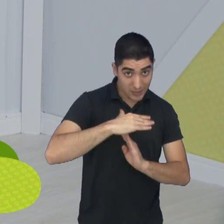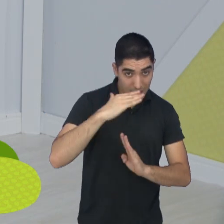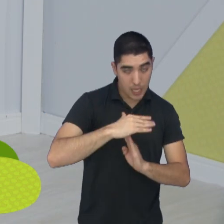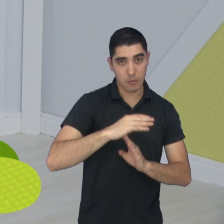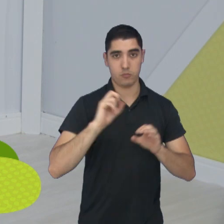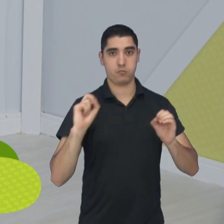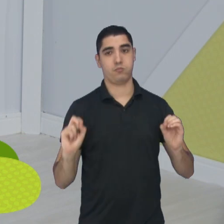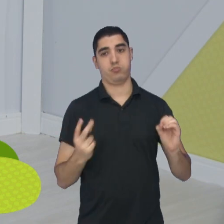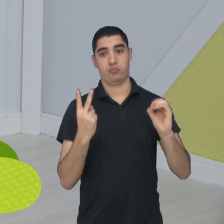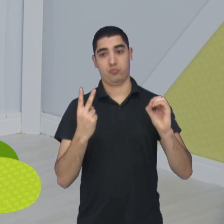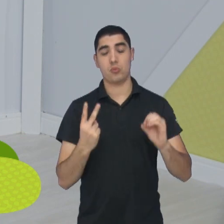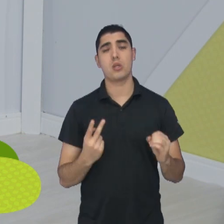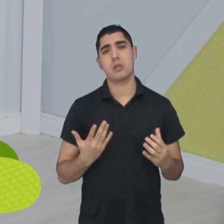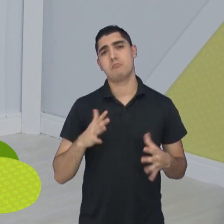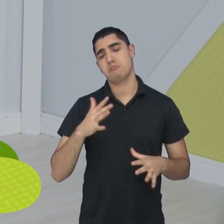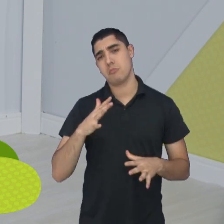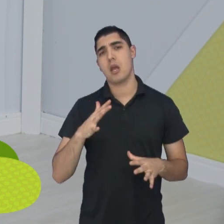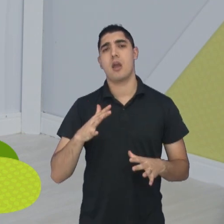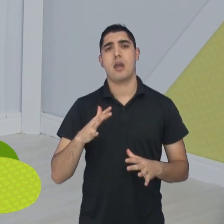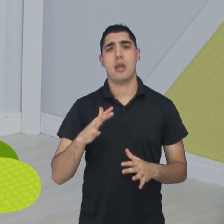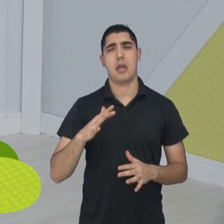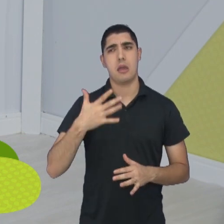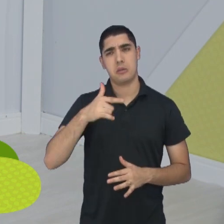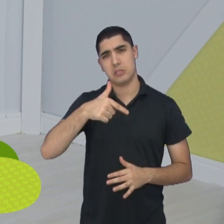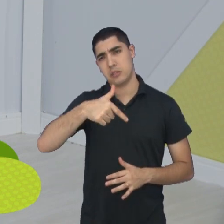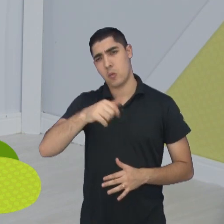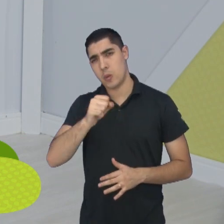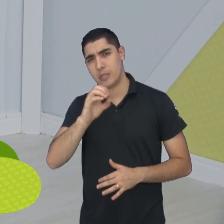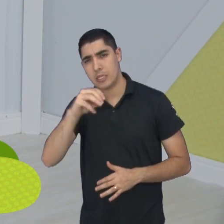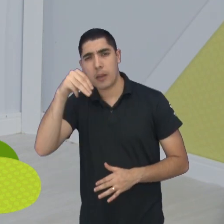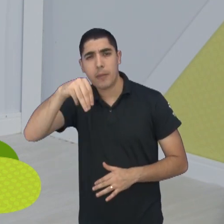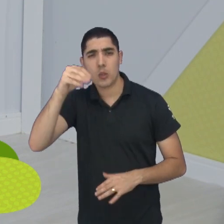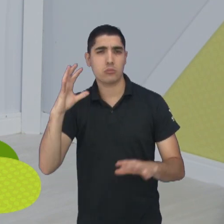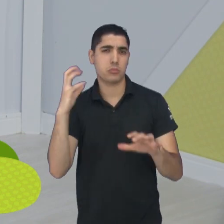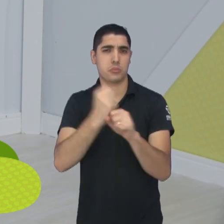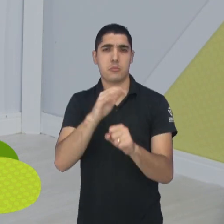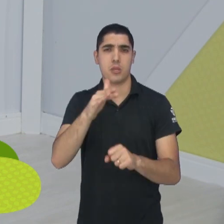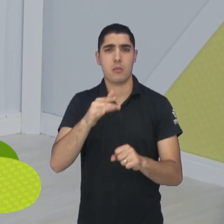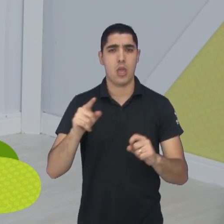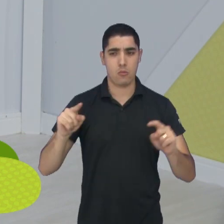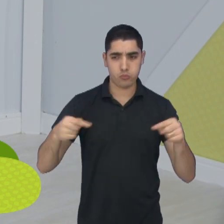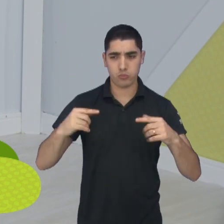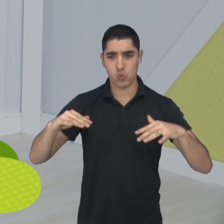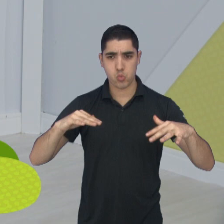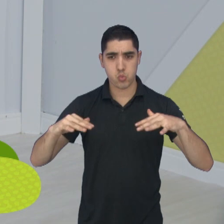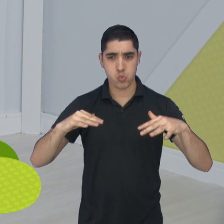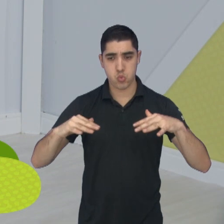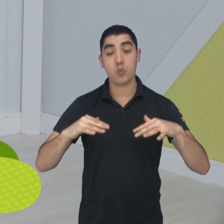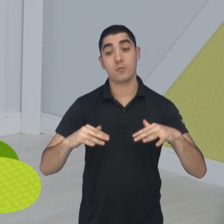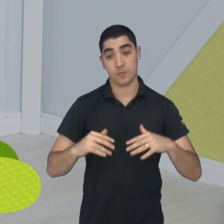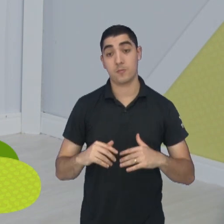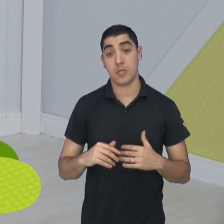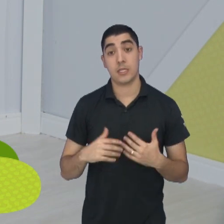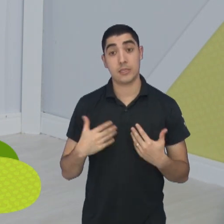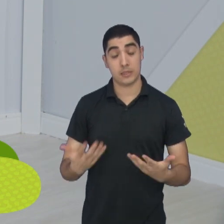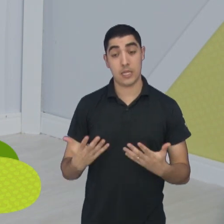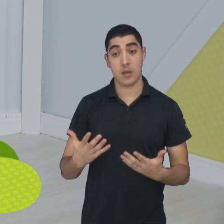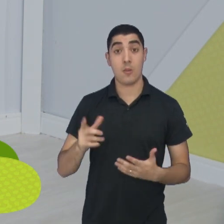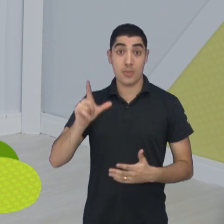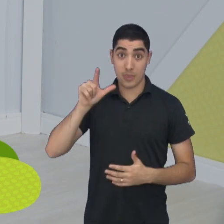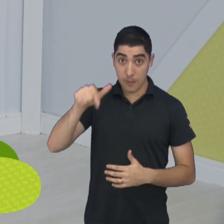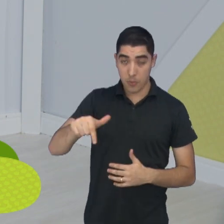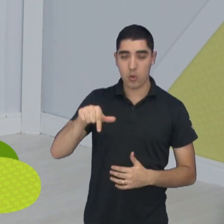de 80 minutos de bola rolando aí para os times titulares. Só quando entraram os reservas de ambas as equipes é que o São José